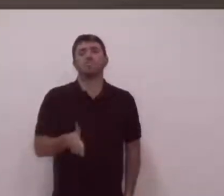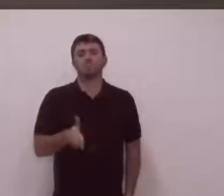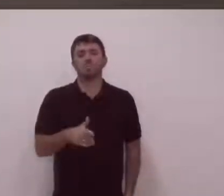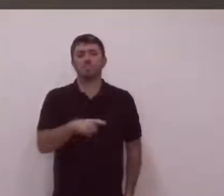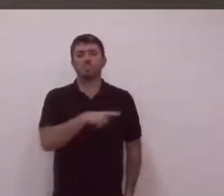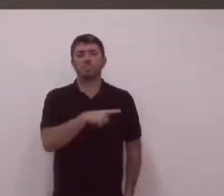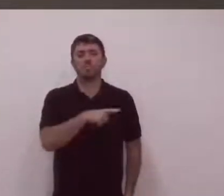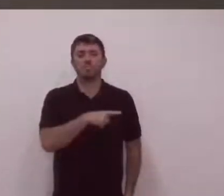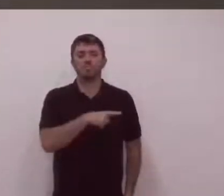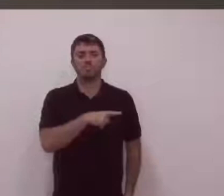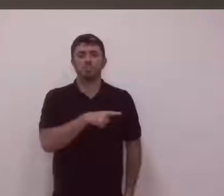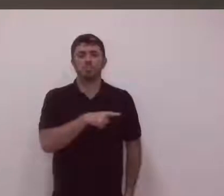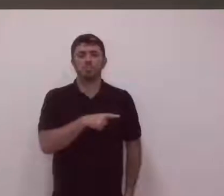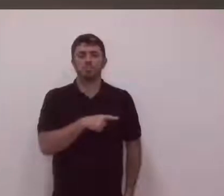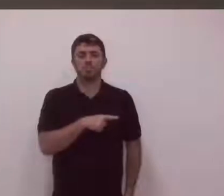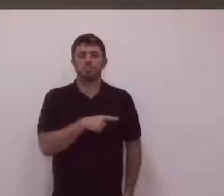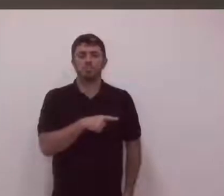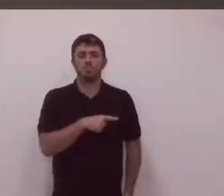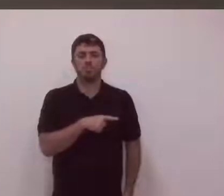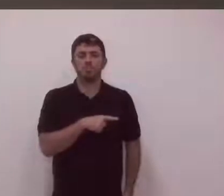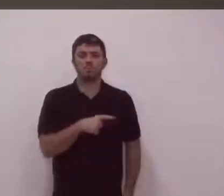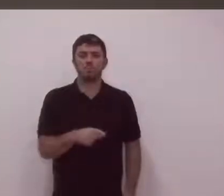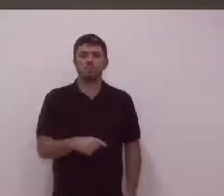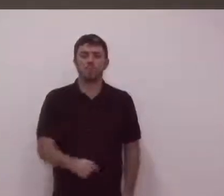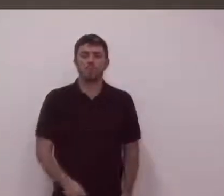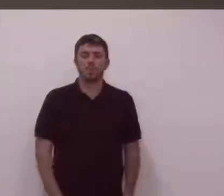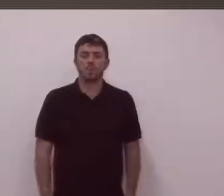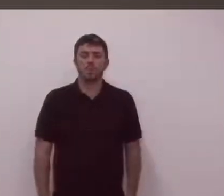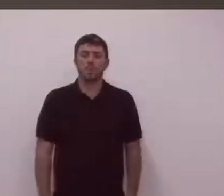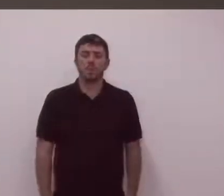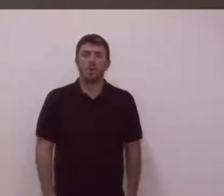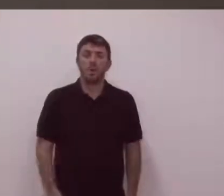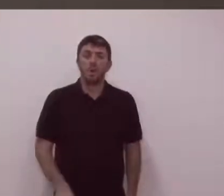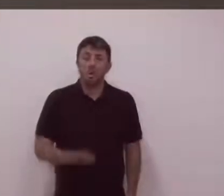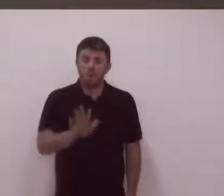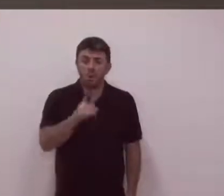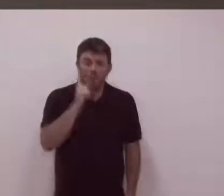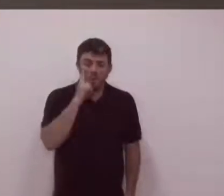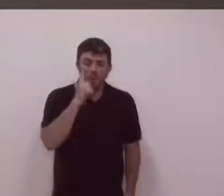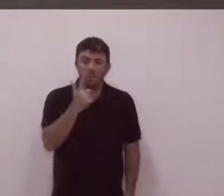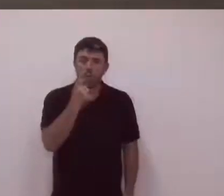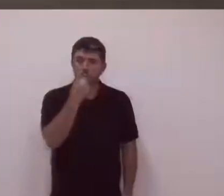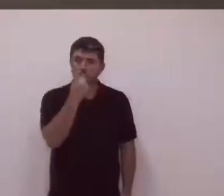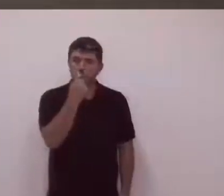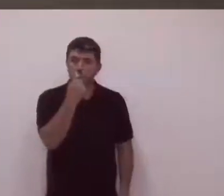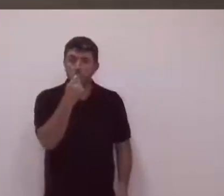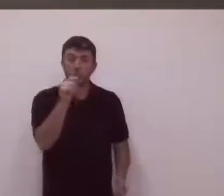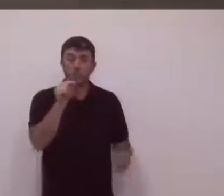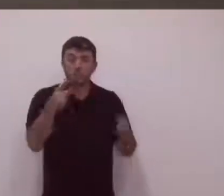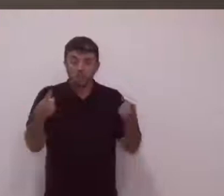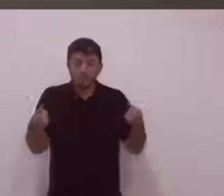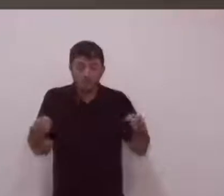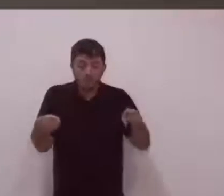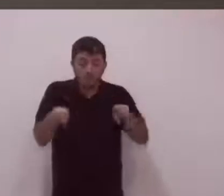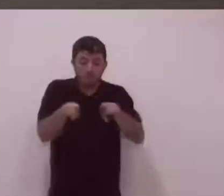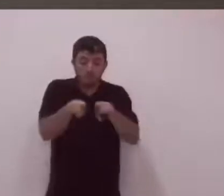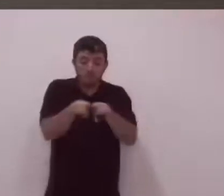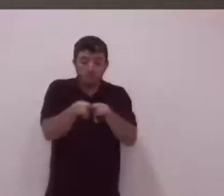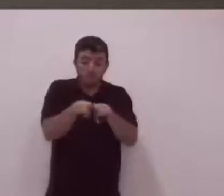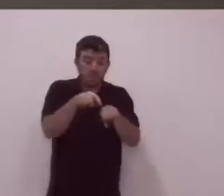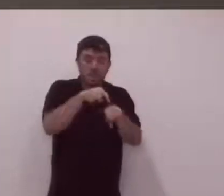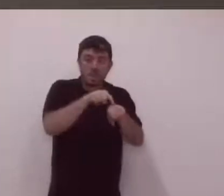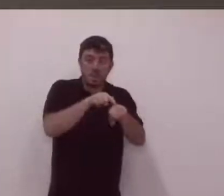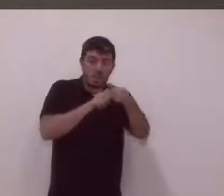que não houve só para vocês terem ideia o único convênio o único convênio que existia com a polícia militar